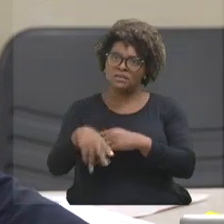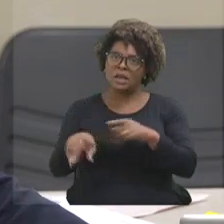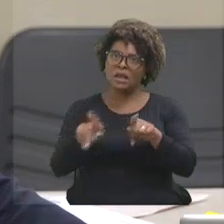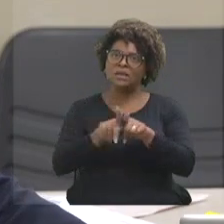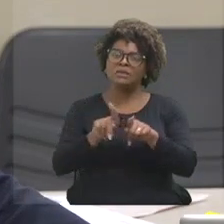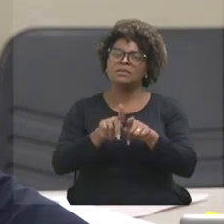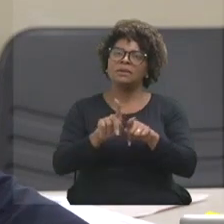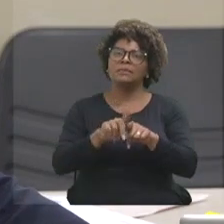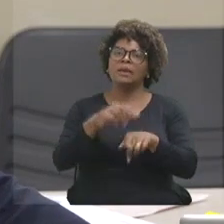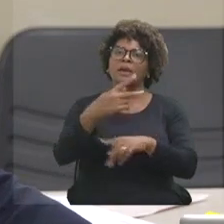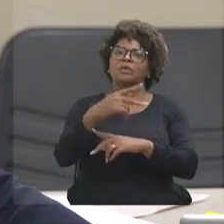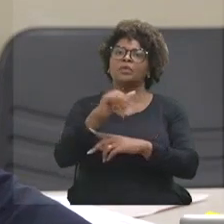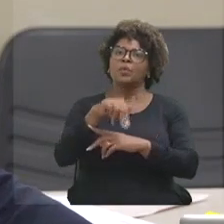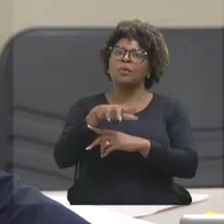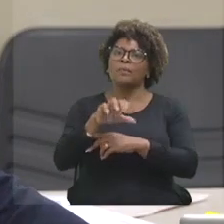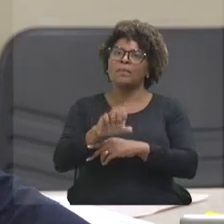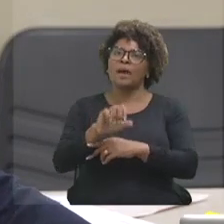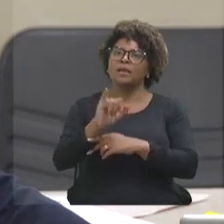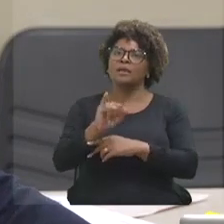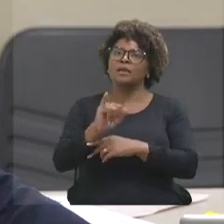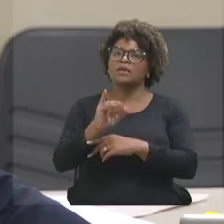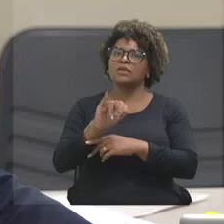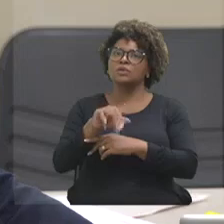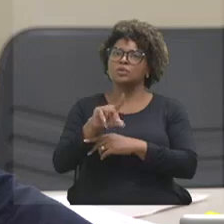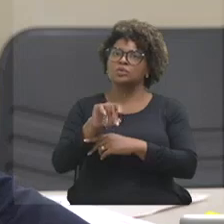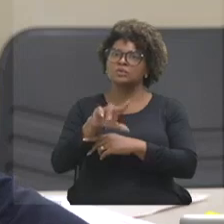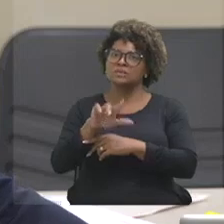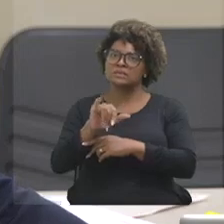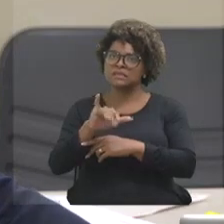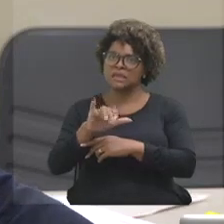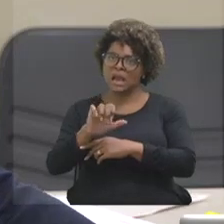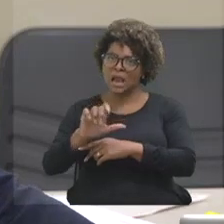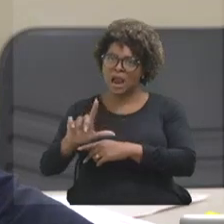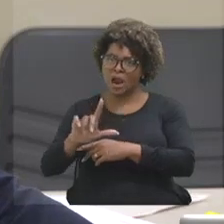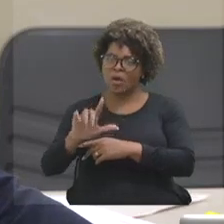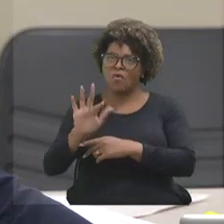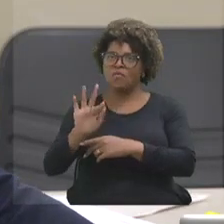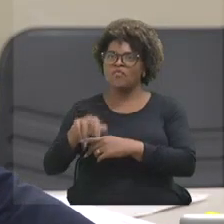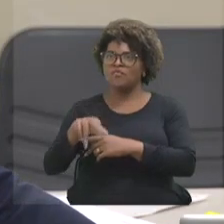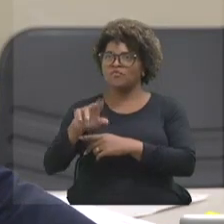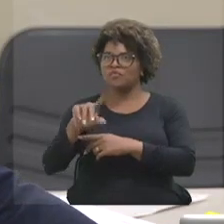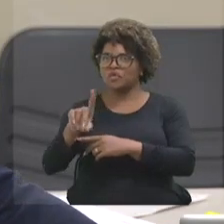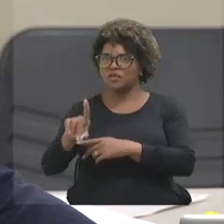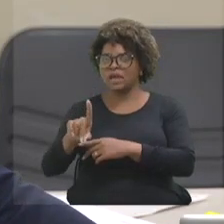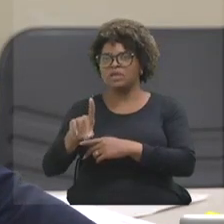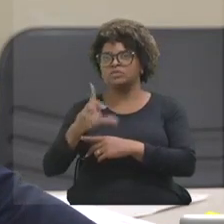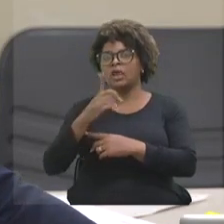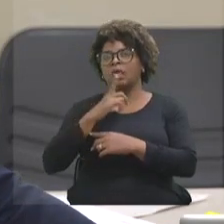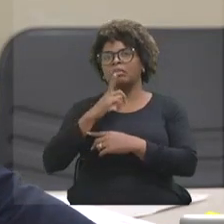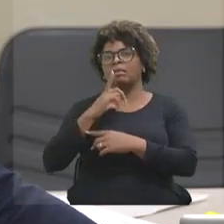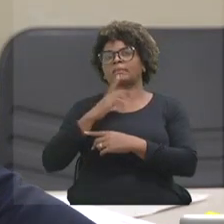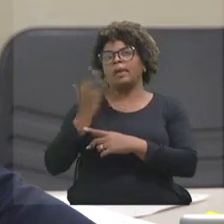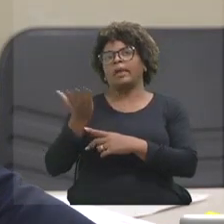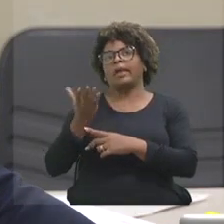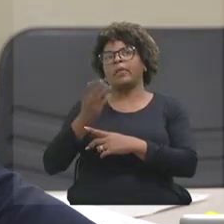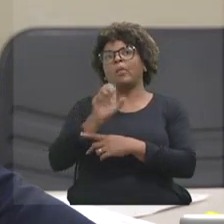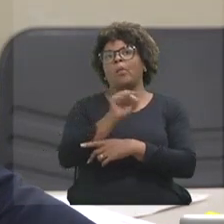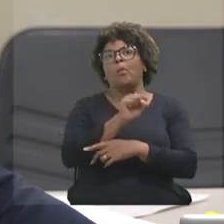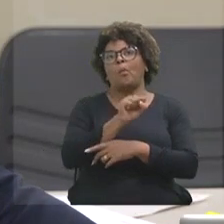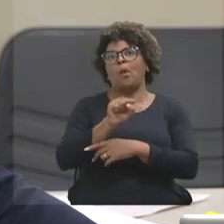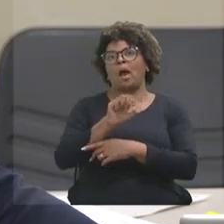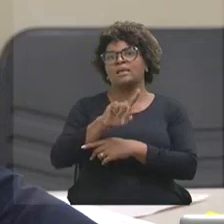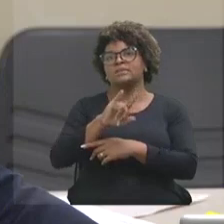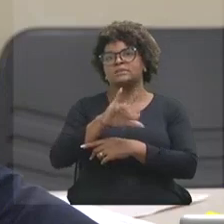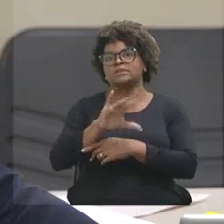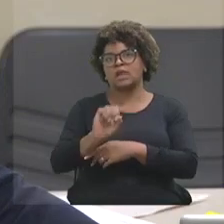parque industrial da fonética sobre o assédio moral a gente não aceita isso no estado de Minas vou me aproximar para